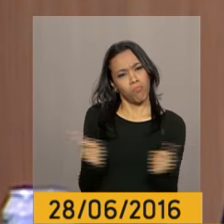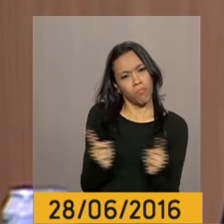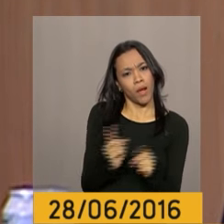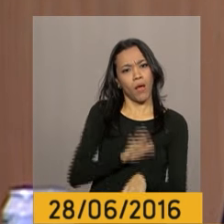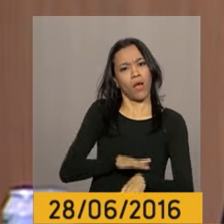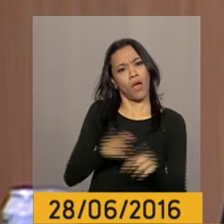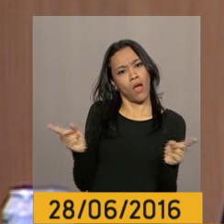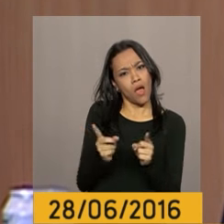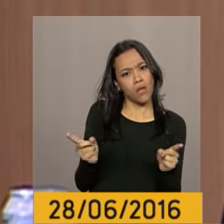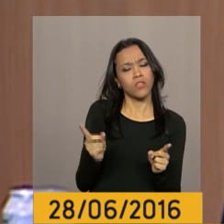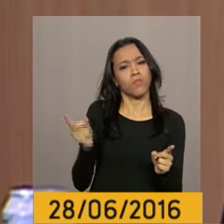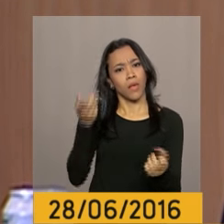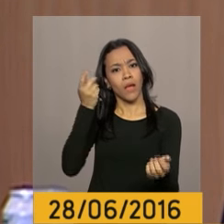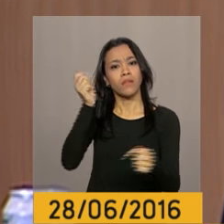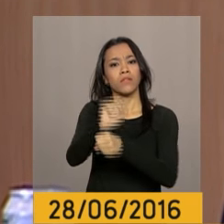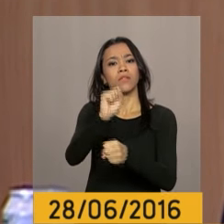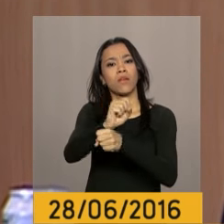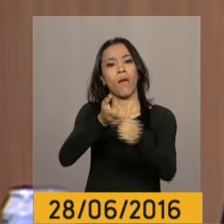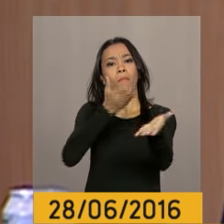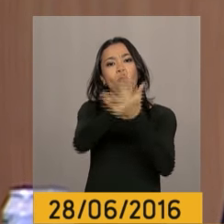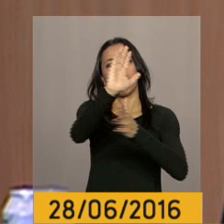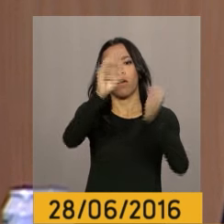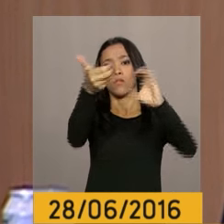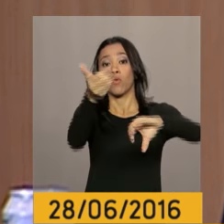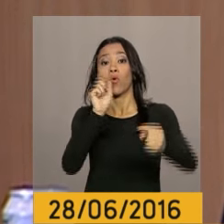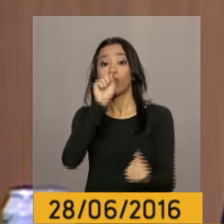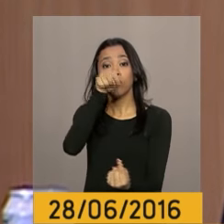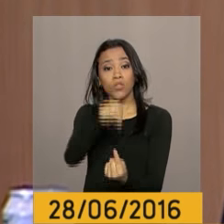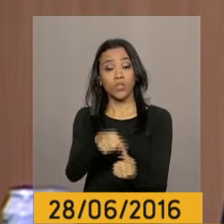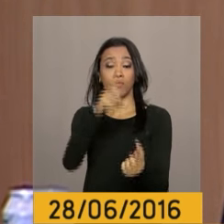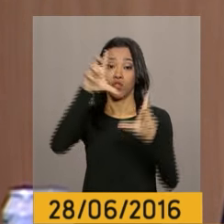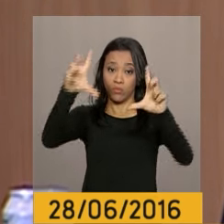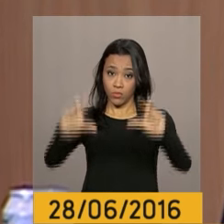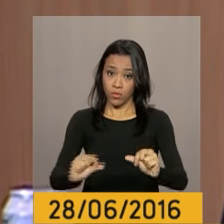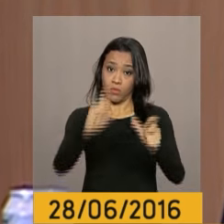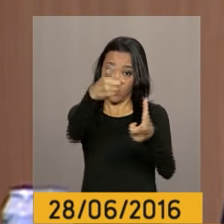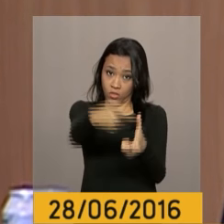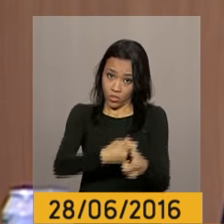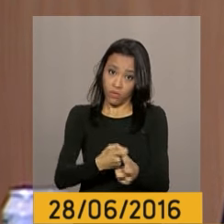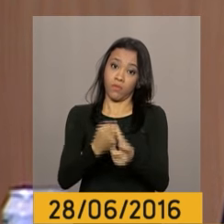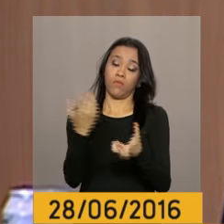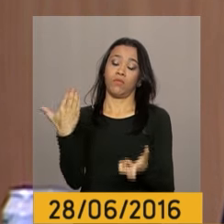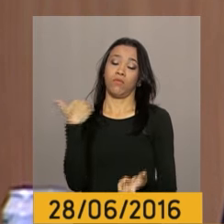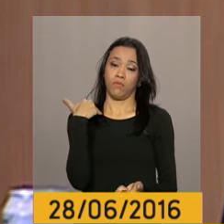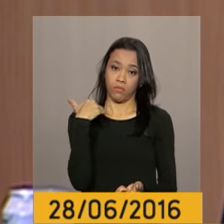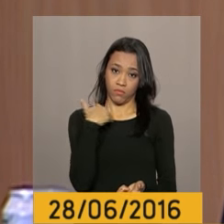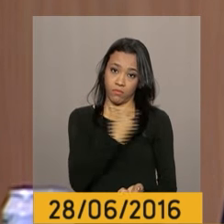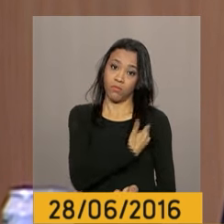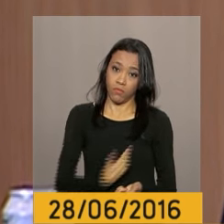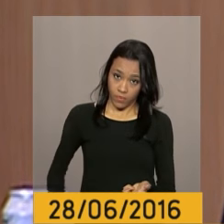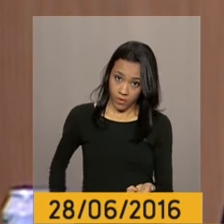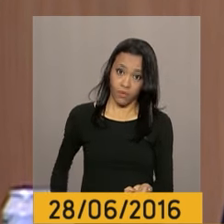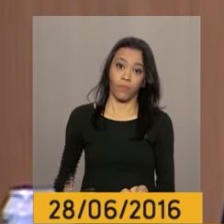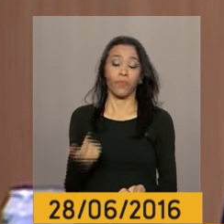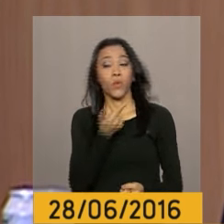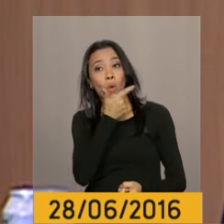têm o potencial de melhorar a trajetória da dívida pública. Outras medidas econômicas estão sendo